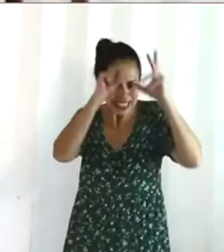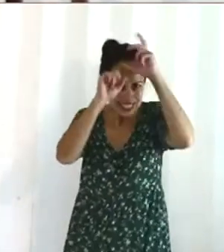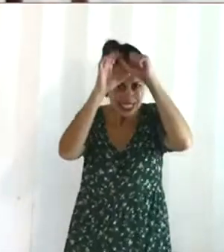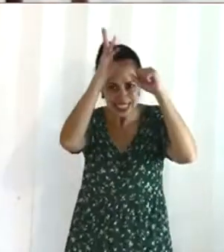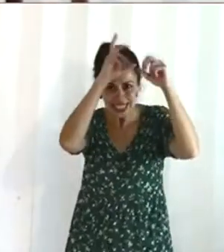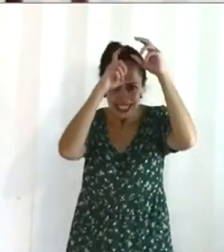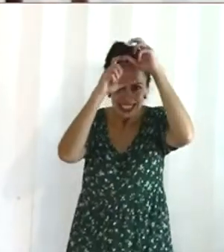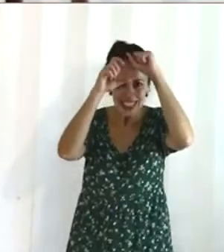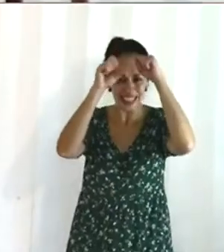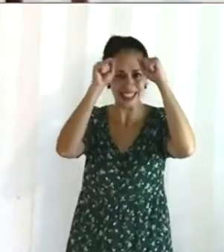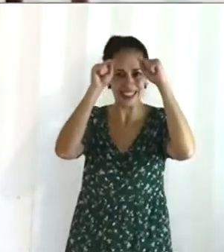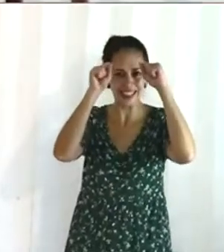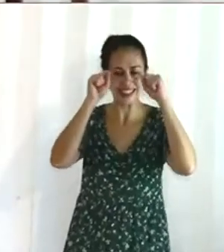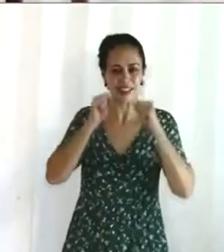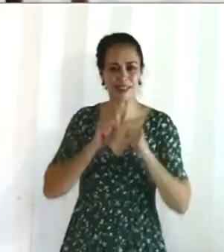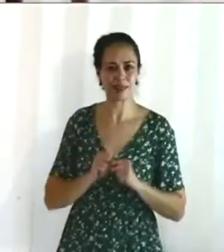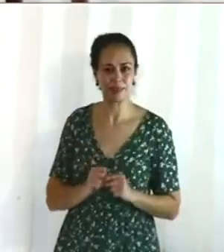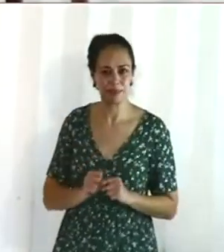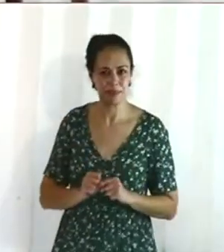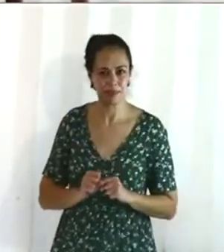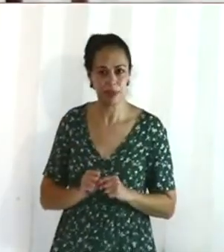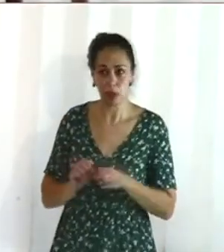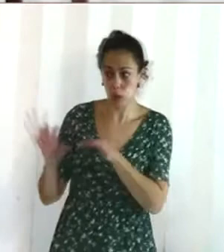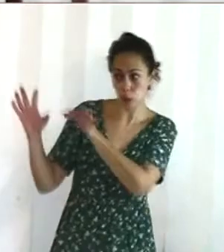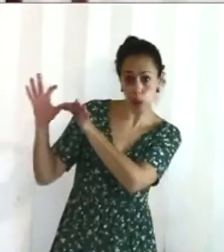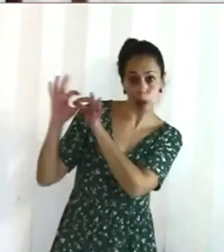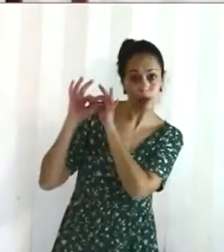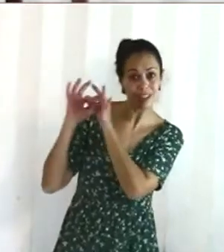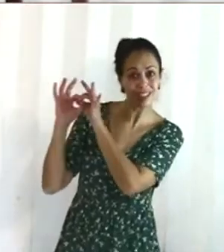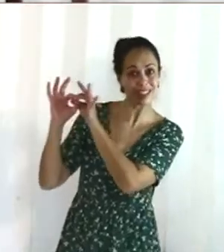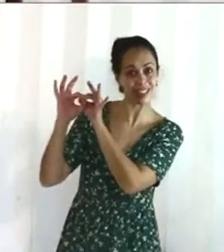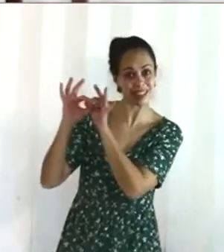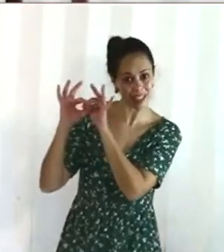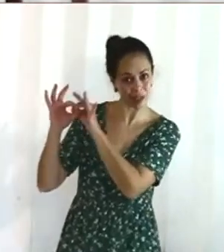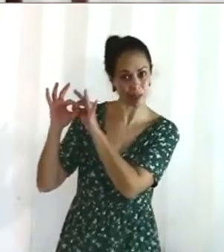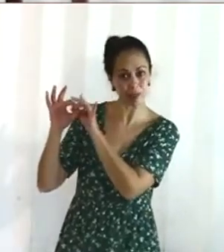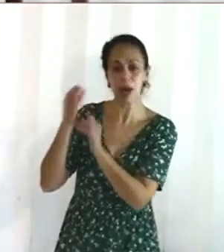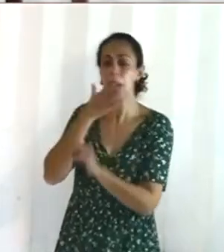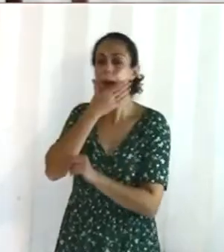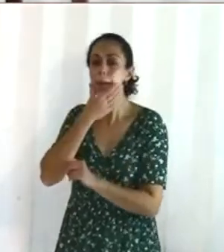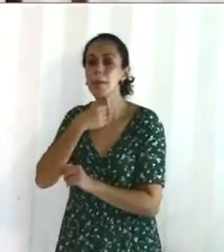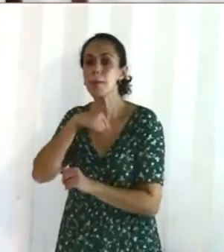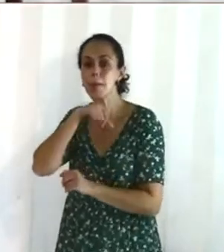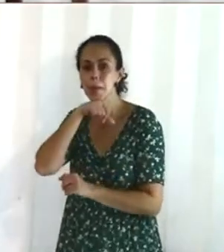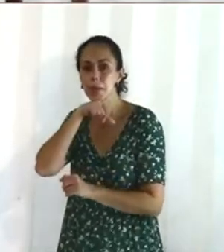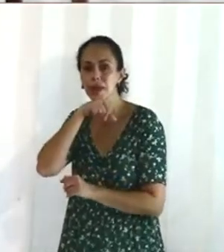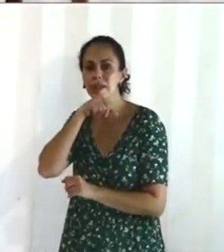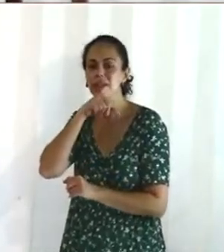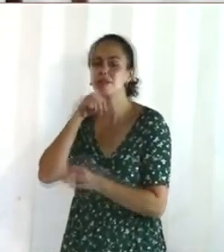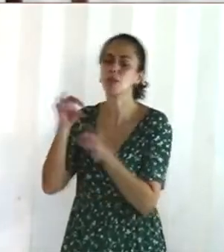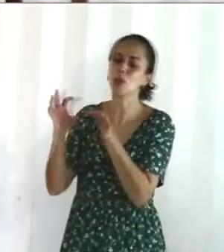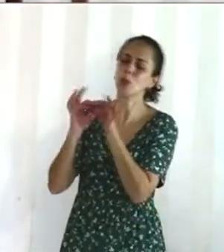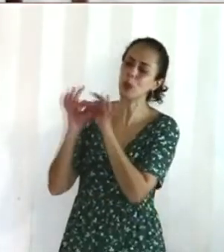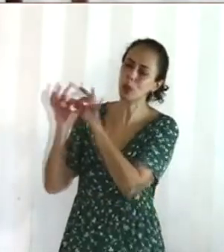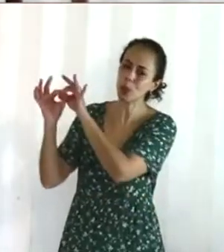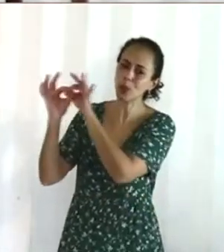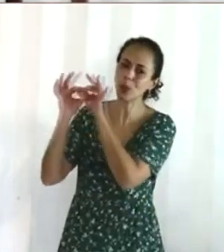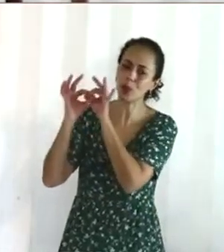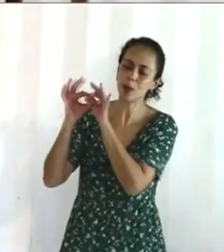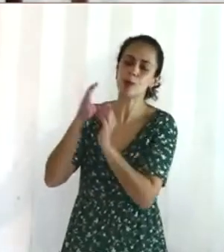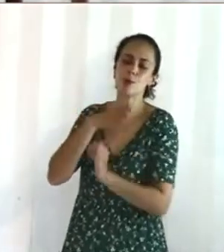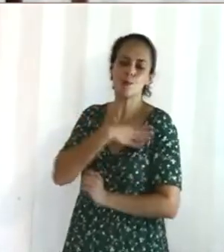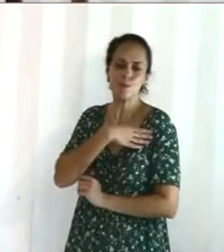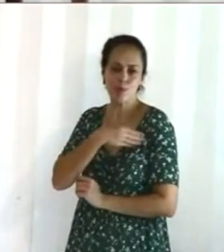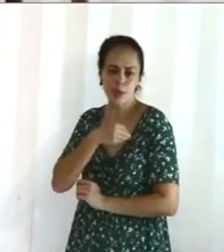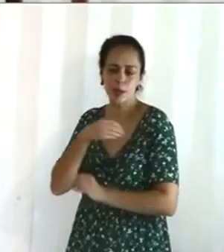nós estamos em comunhão com o Pai e com o Filho. A partir da nossa